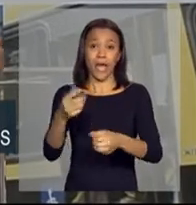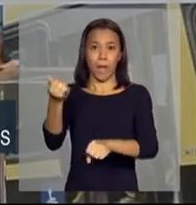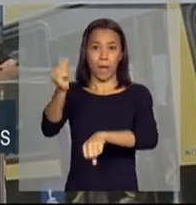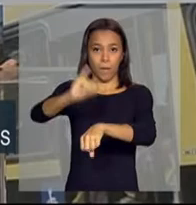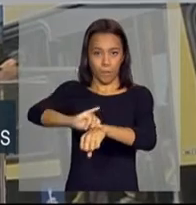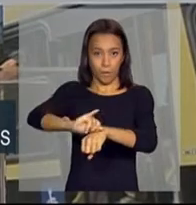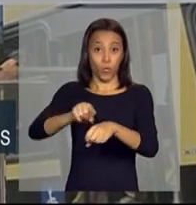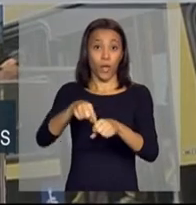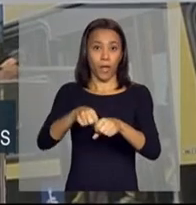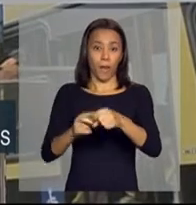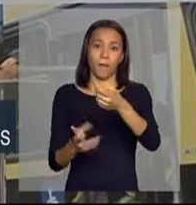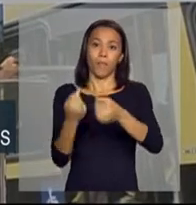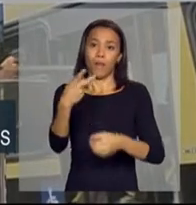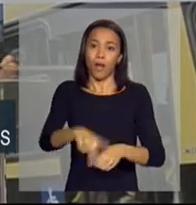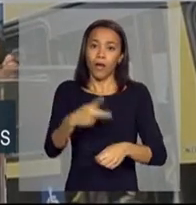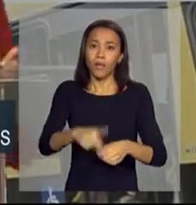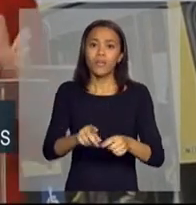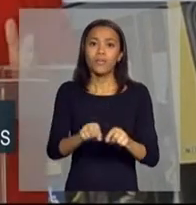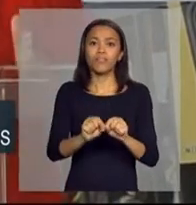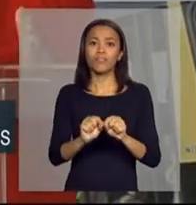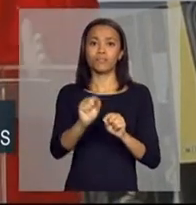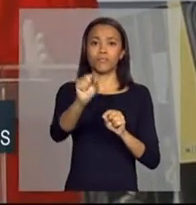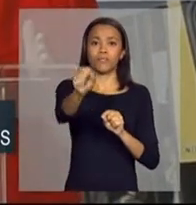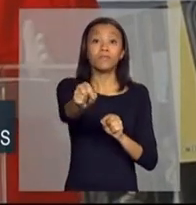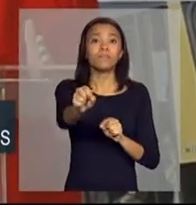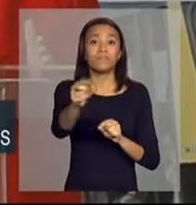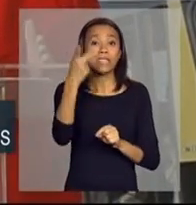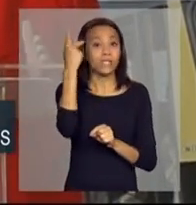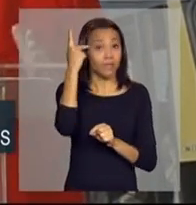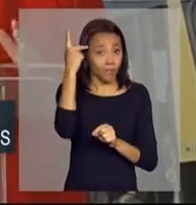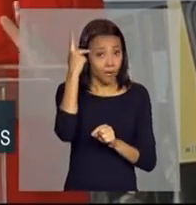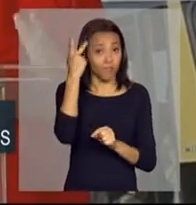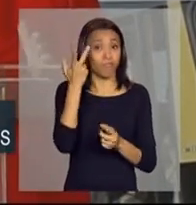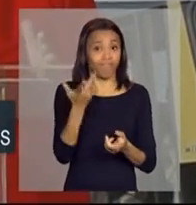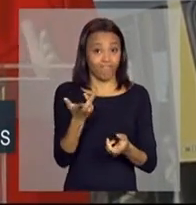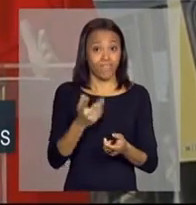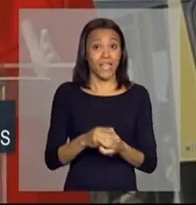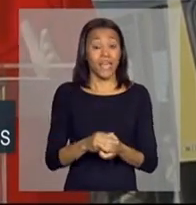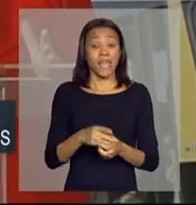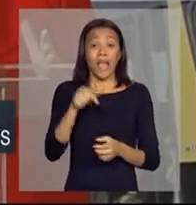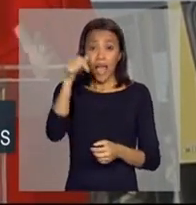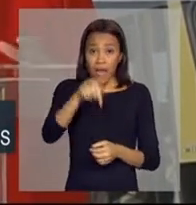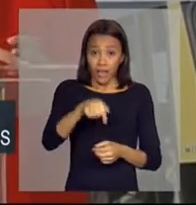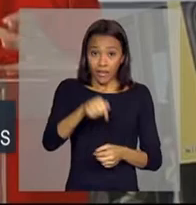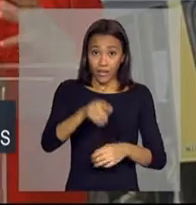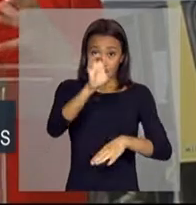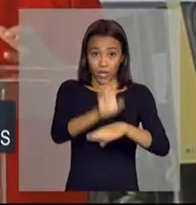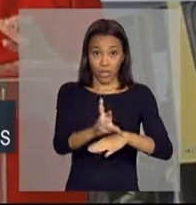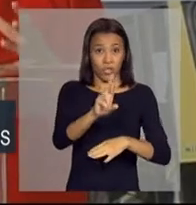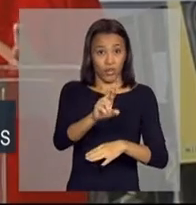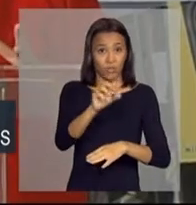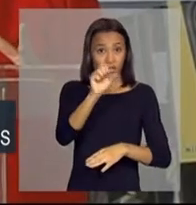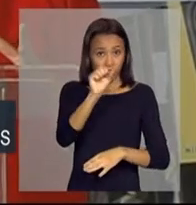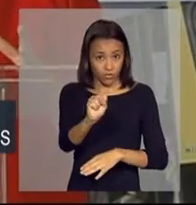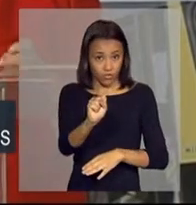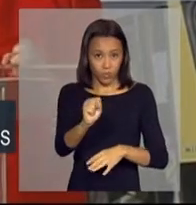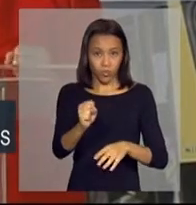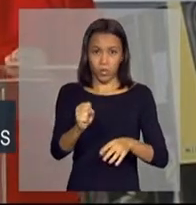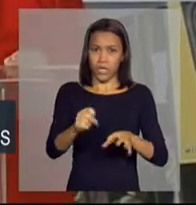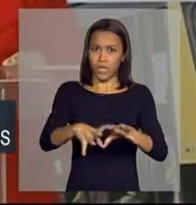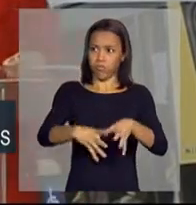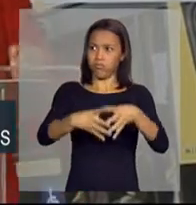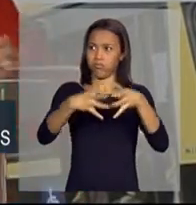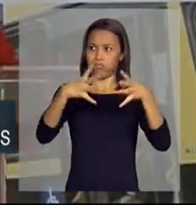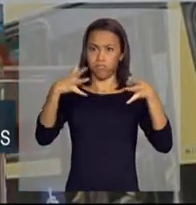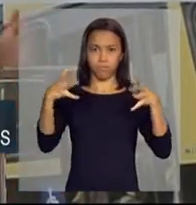Alegre-São Paulo. É inadmissível que o Rio Grande do Sul, um estado com essa